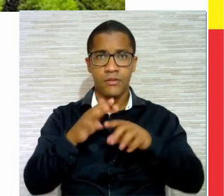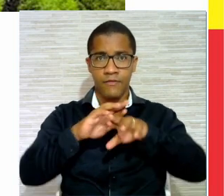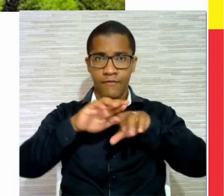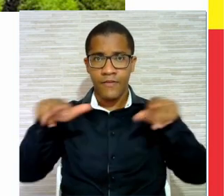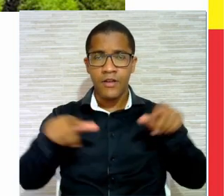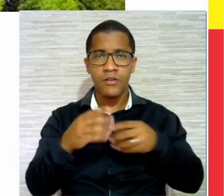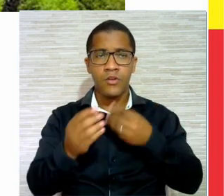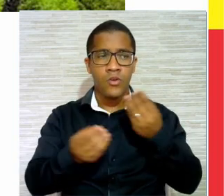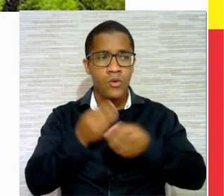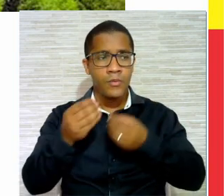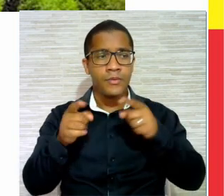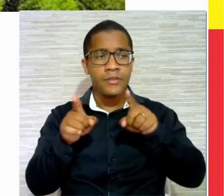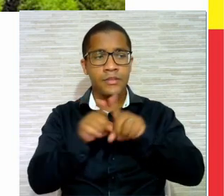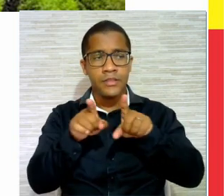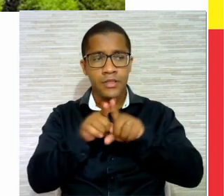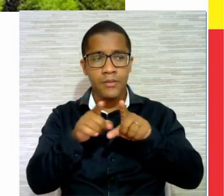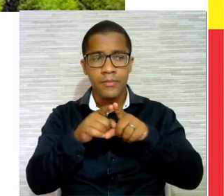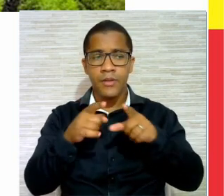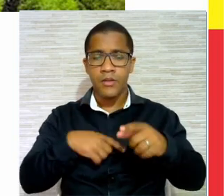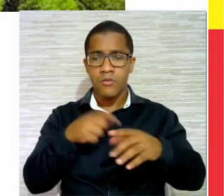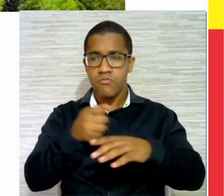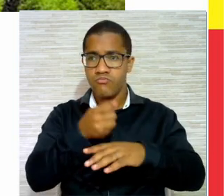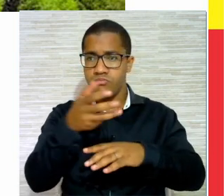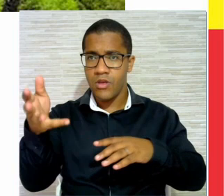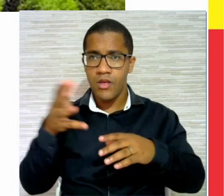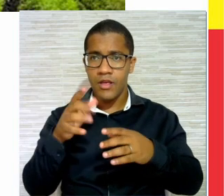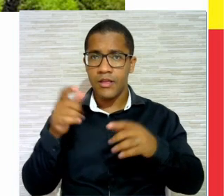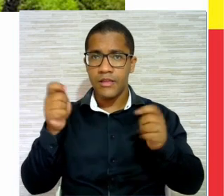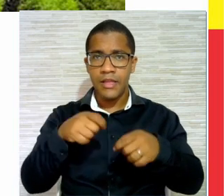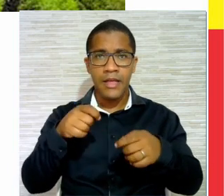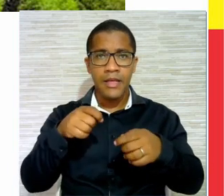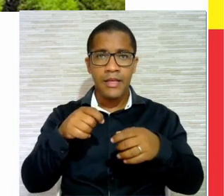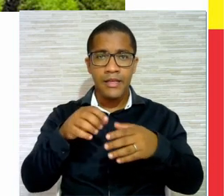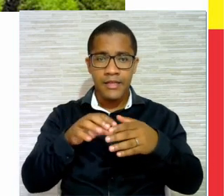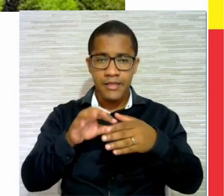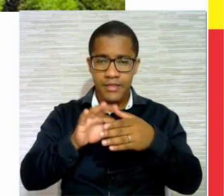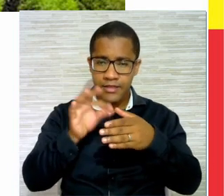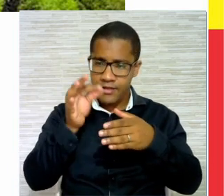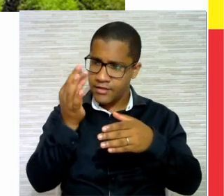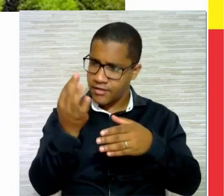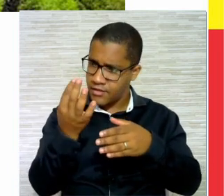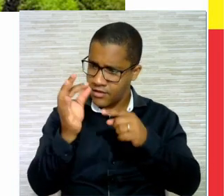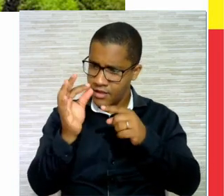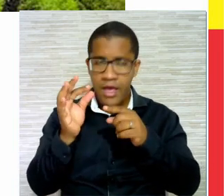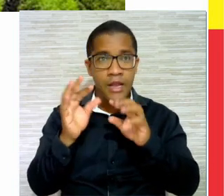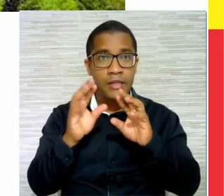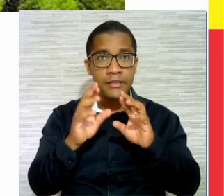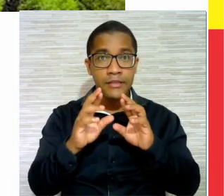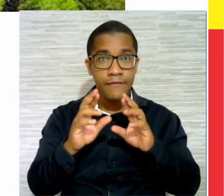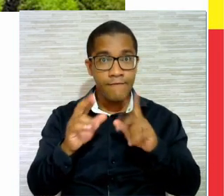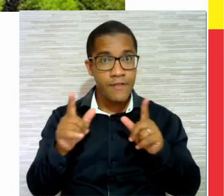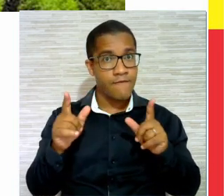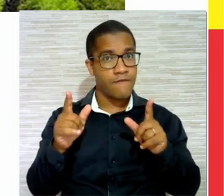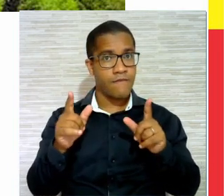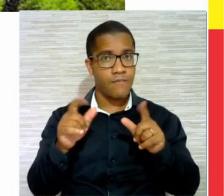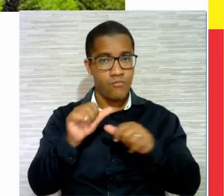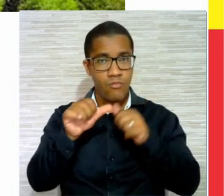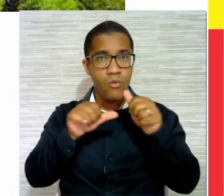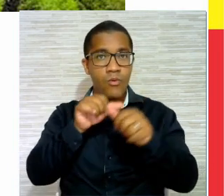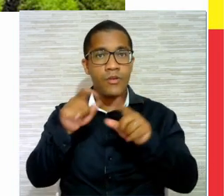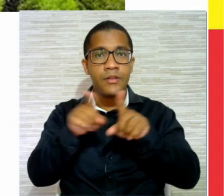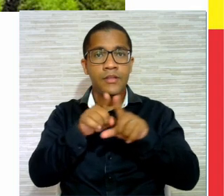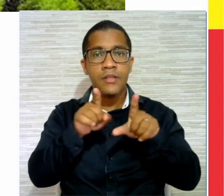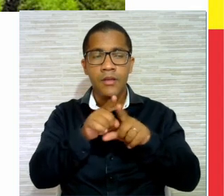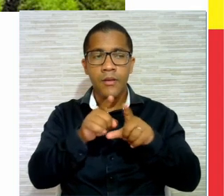implementos agrícolas como adubo, irrigação, sementes mudadas ou modificadas, tá? Ou selecionadas. E a gente vai ver também